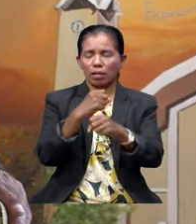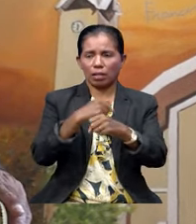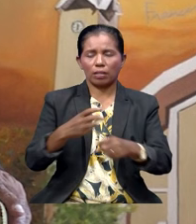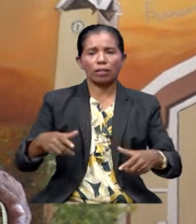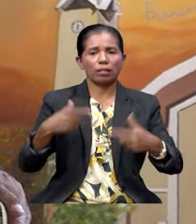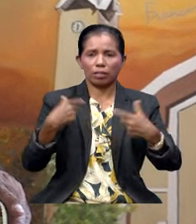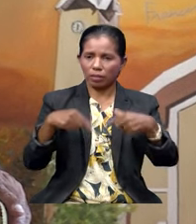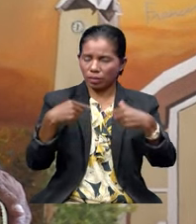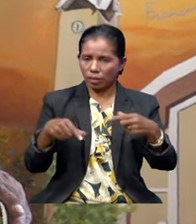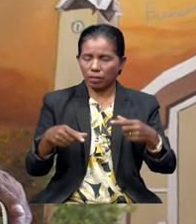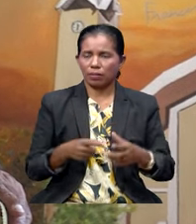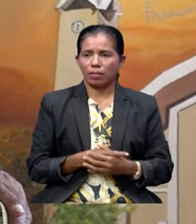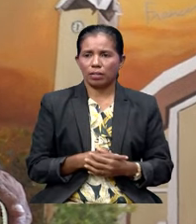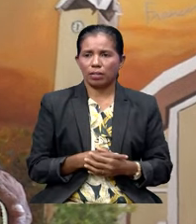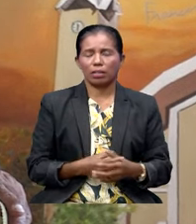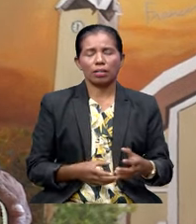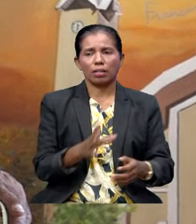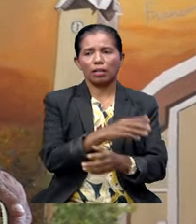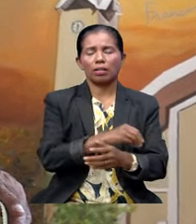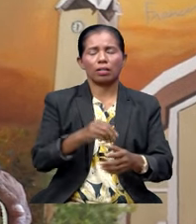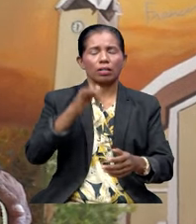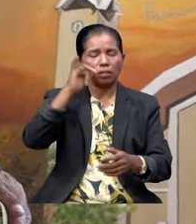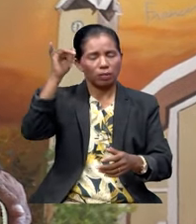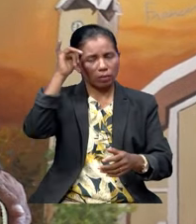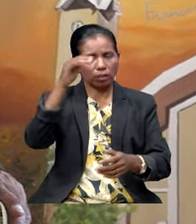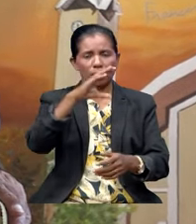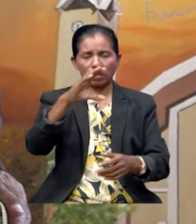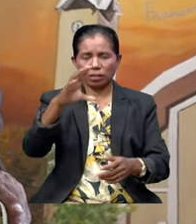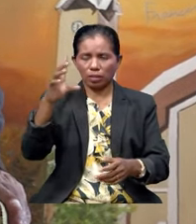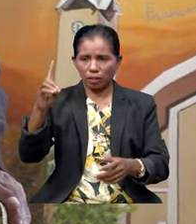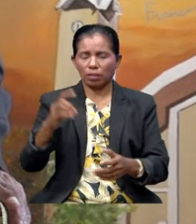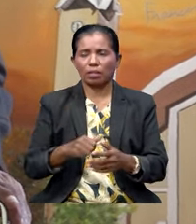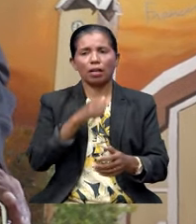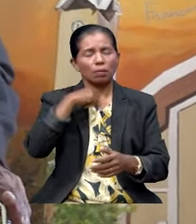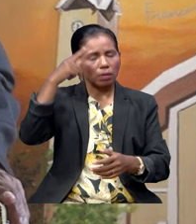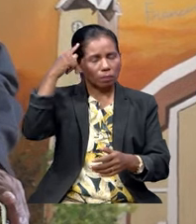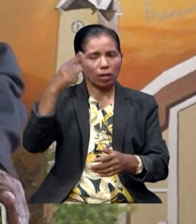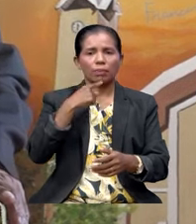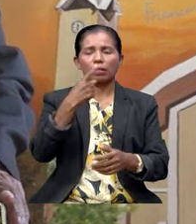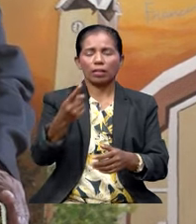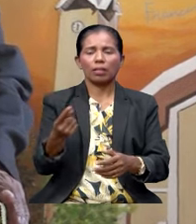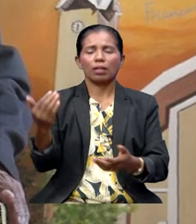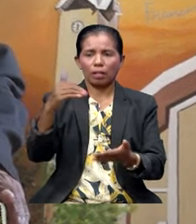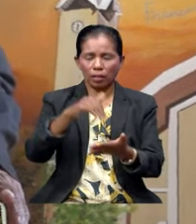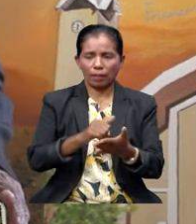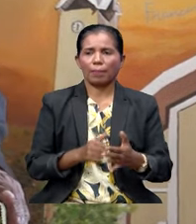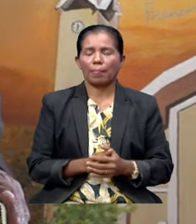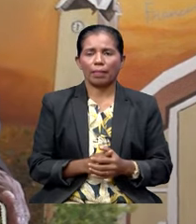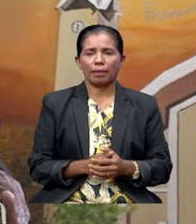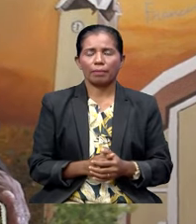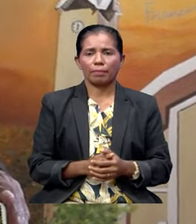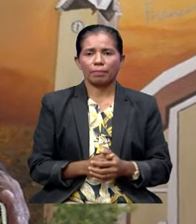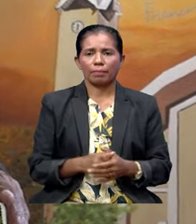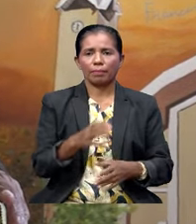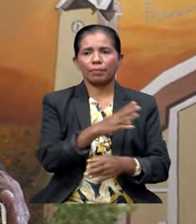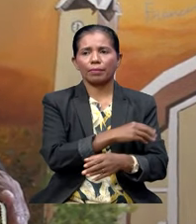malo. Capaz de podermos sortear que assistimos Papa Refere Tainané e Presidente da